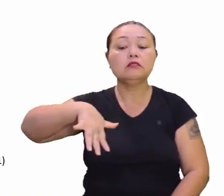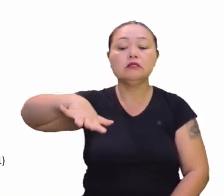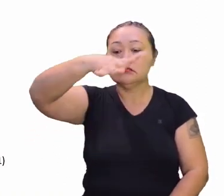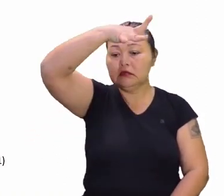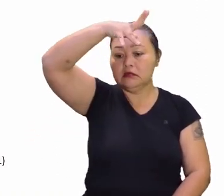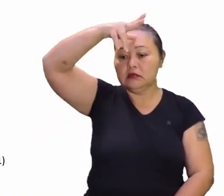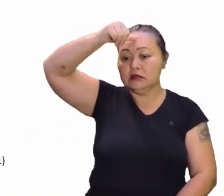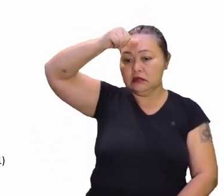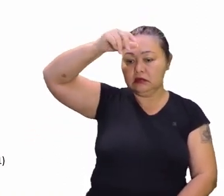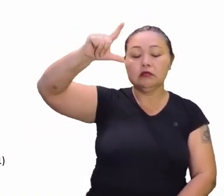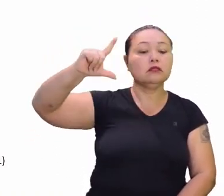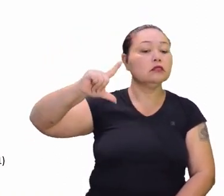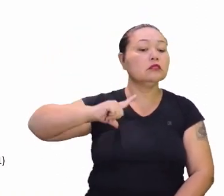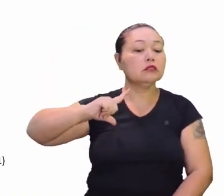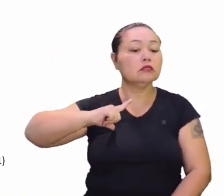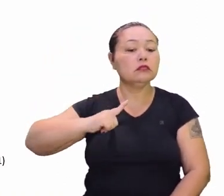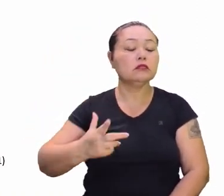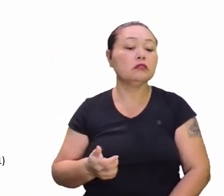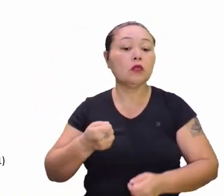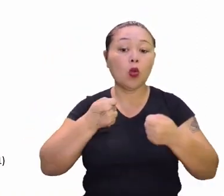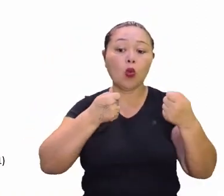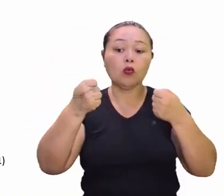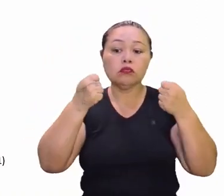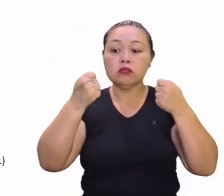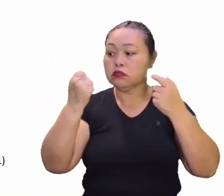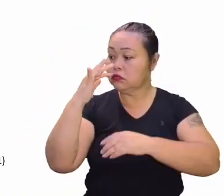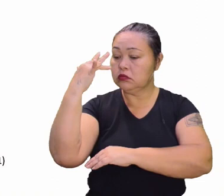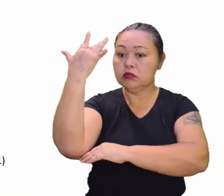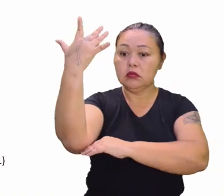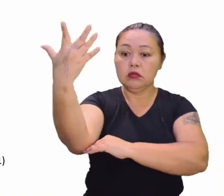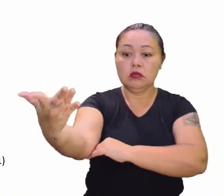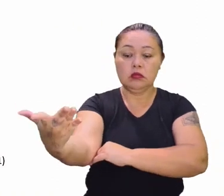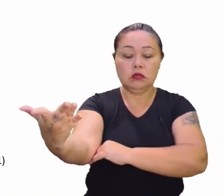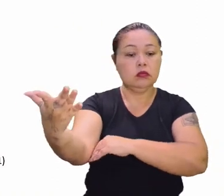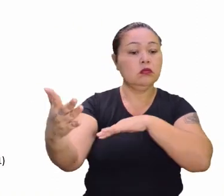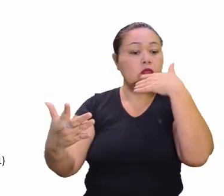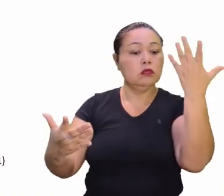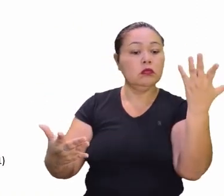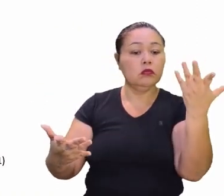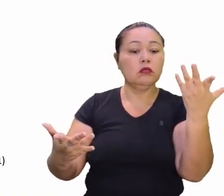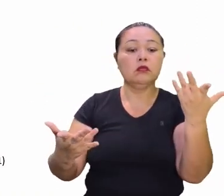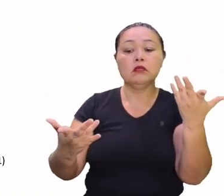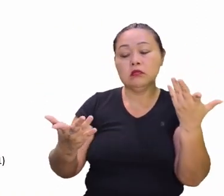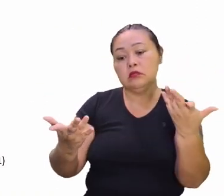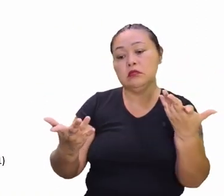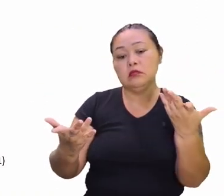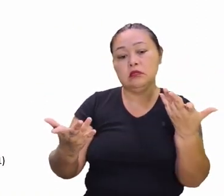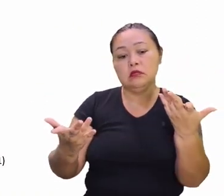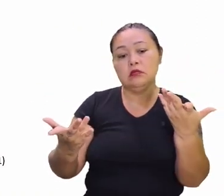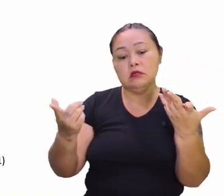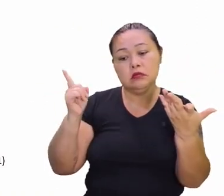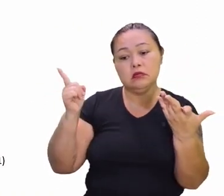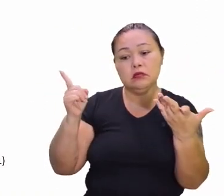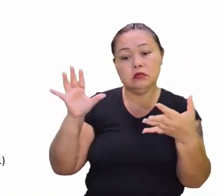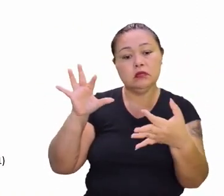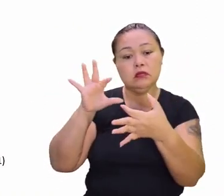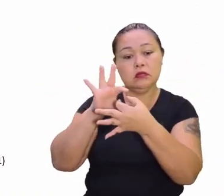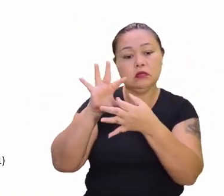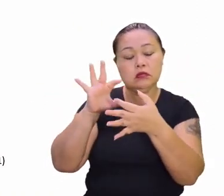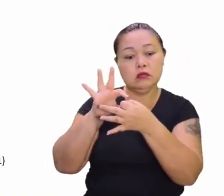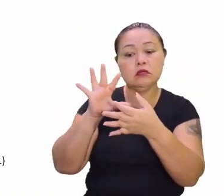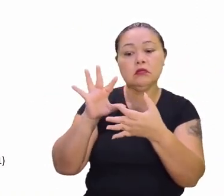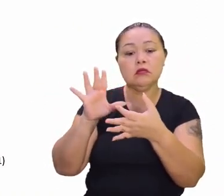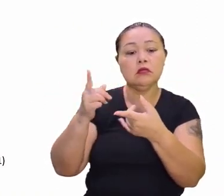querida Amazônia. Exatamente. Controle do desmatamento. Obviamente, isso está